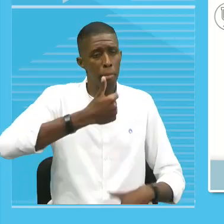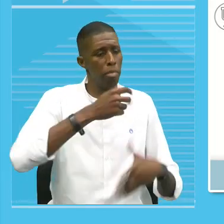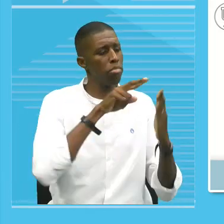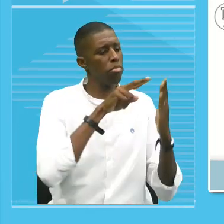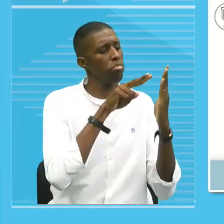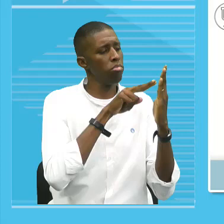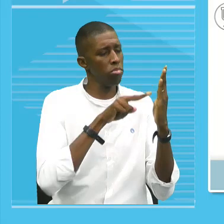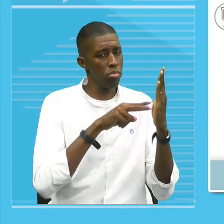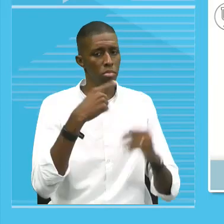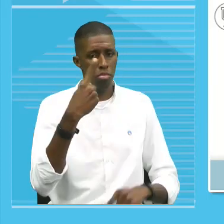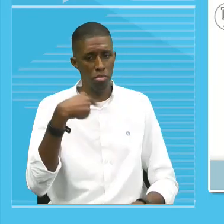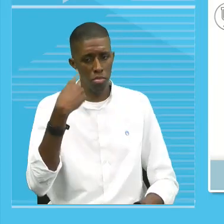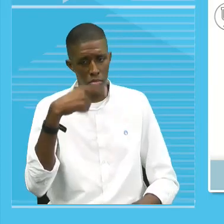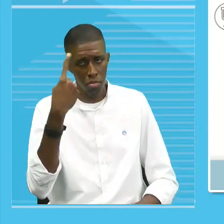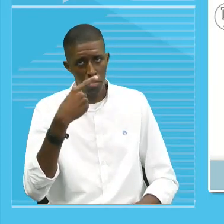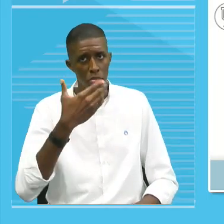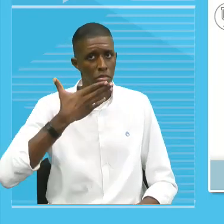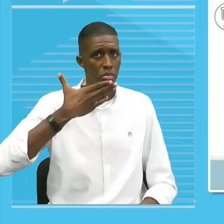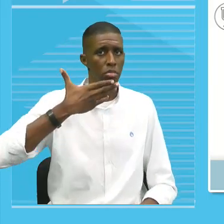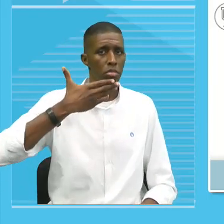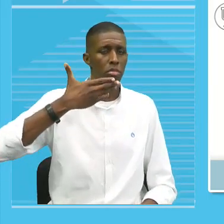a contexto saber né